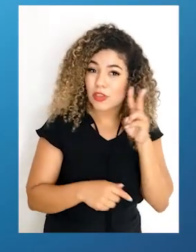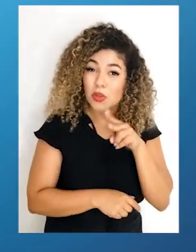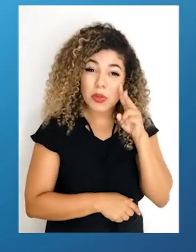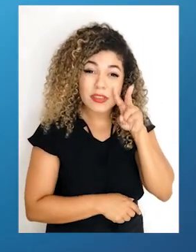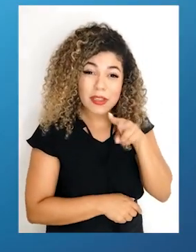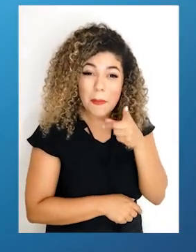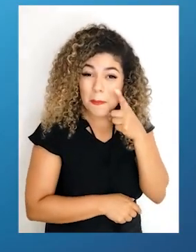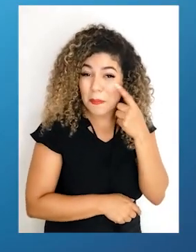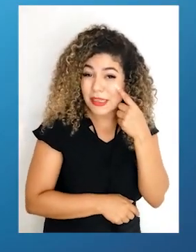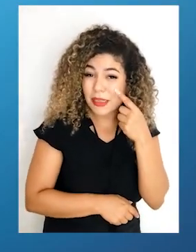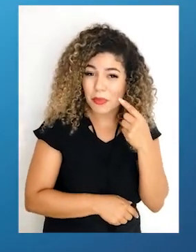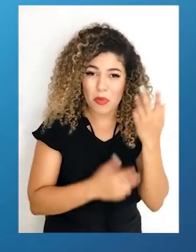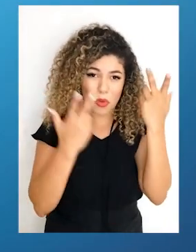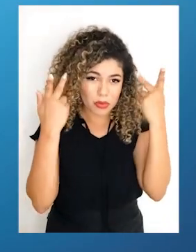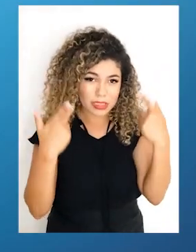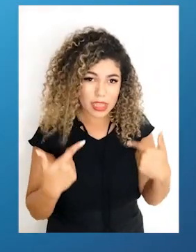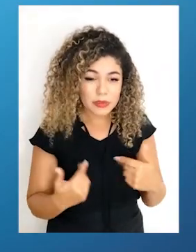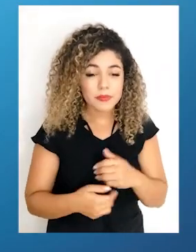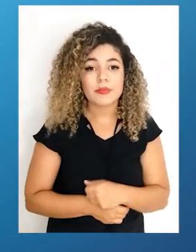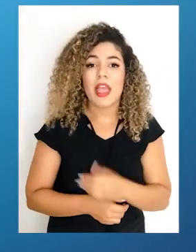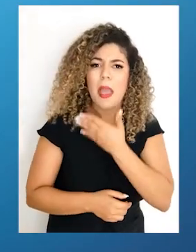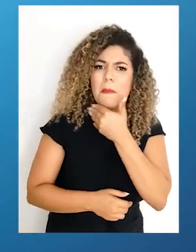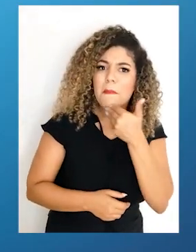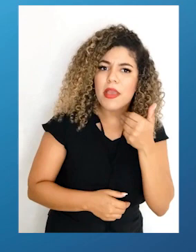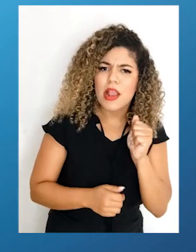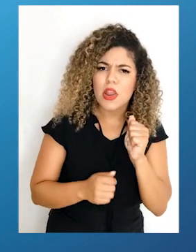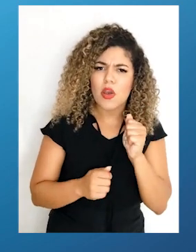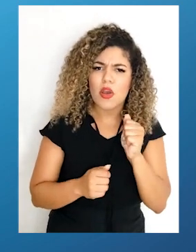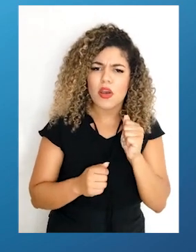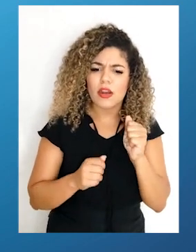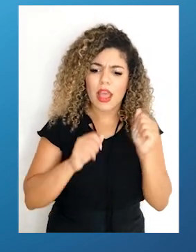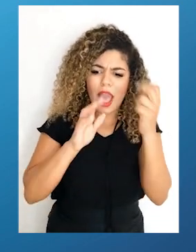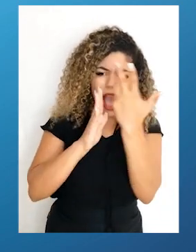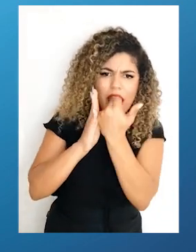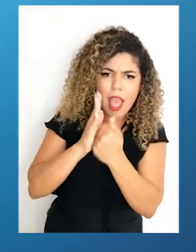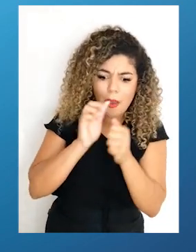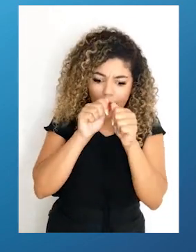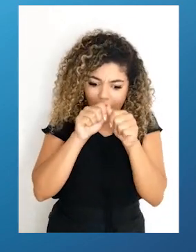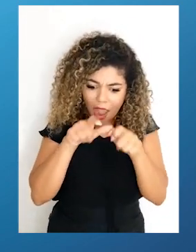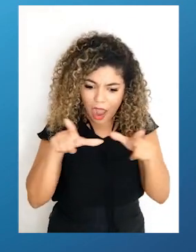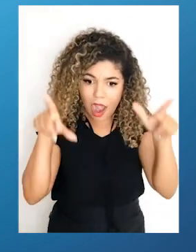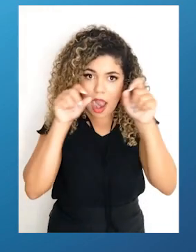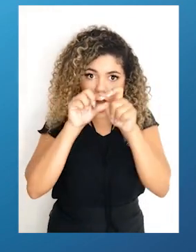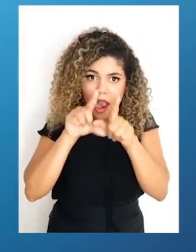Os instrumentos melhoram a formação de imagens, ampliando e detalhando.